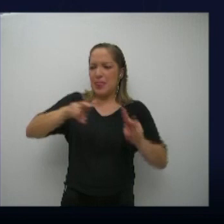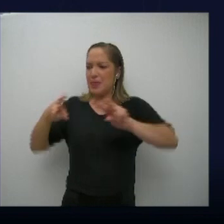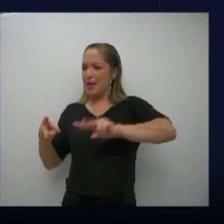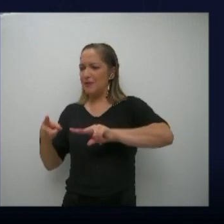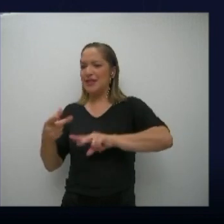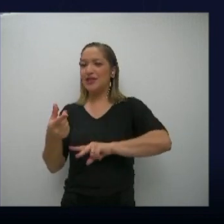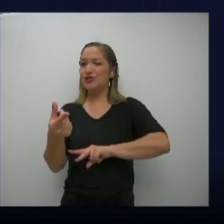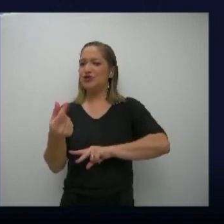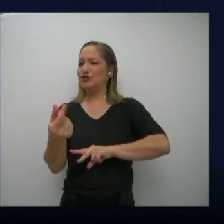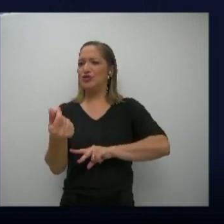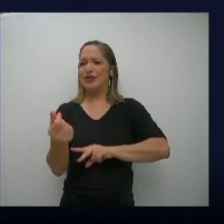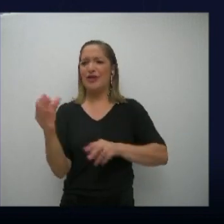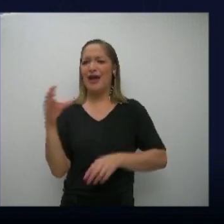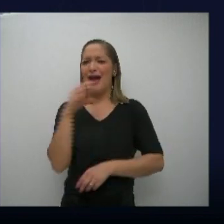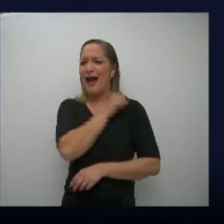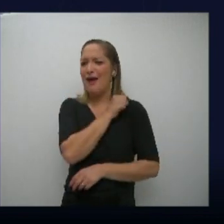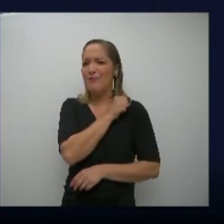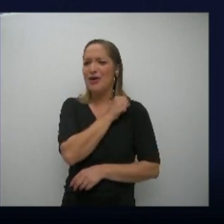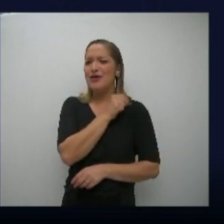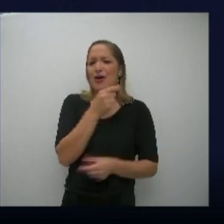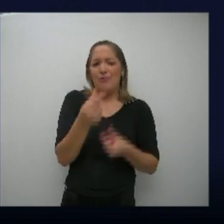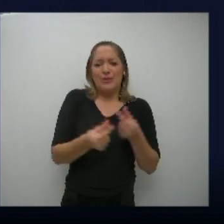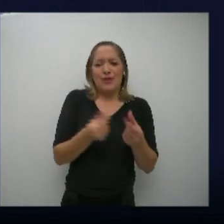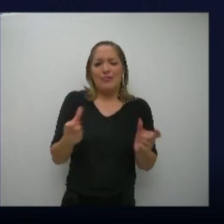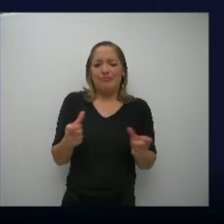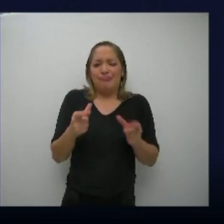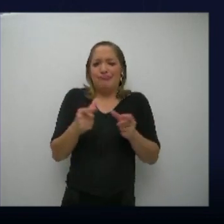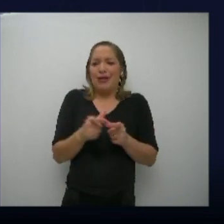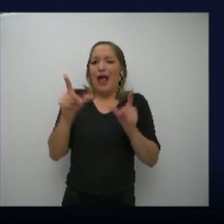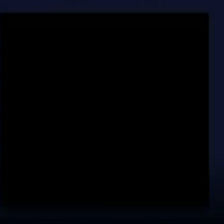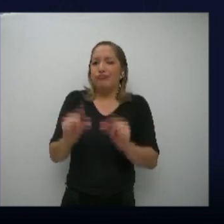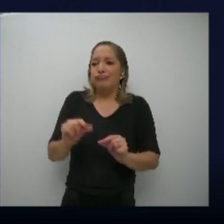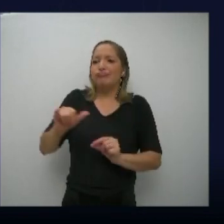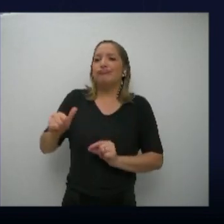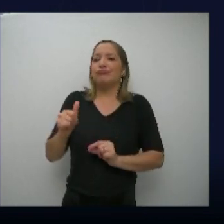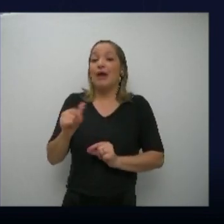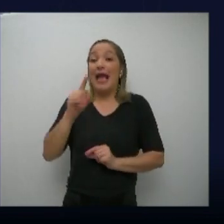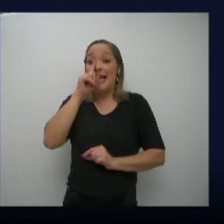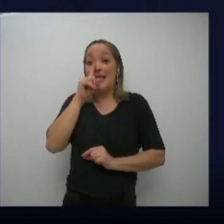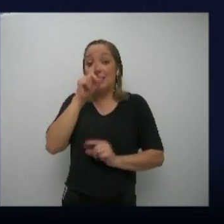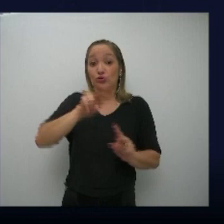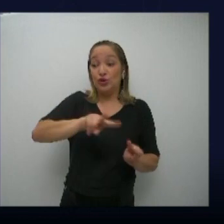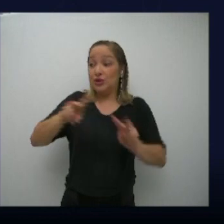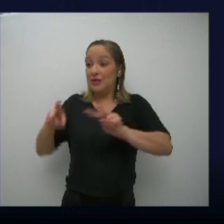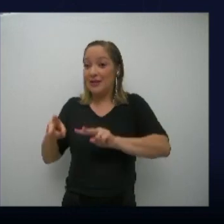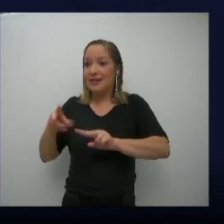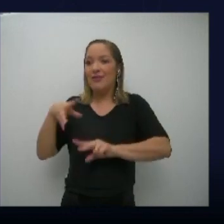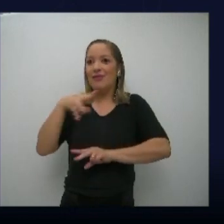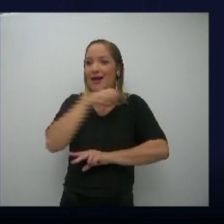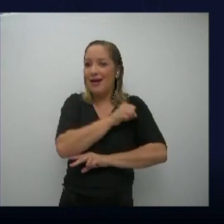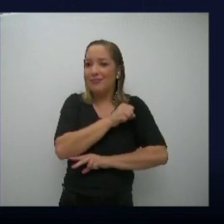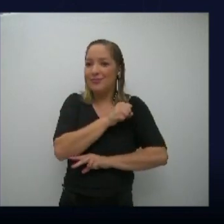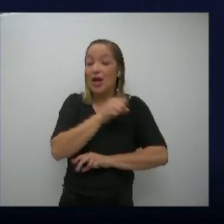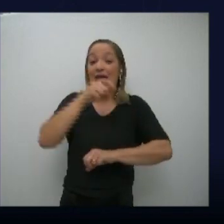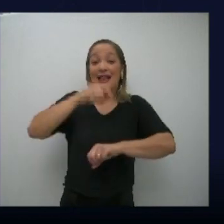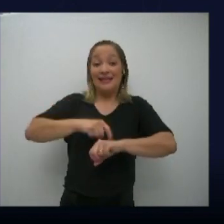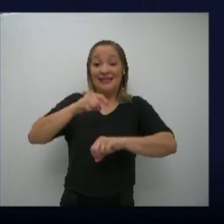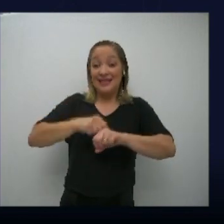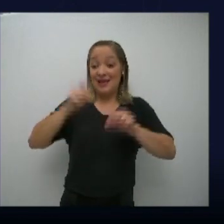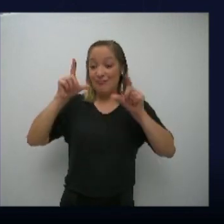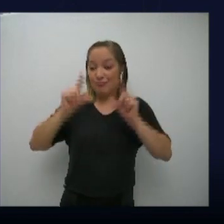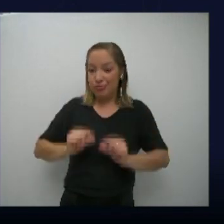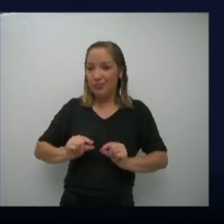e instantaneamente para qualquer pequeno negócio reduz os custos das ações que realmente reduz os riscos de graduação pelo SISU e